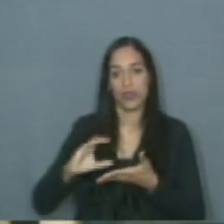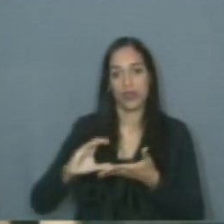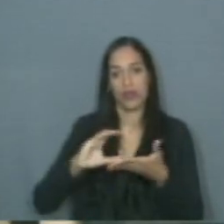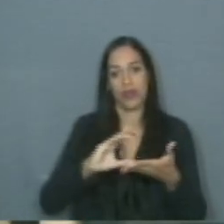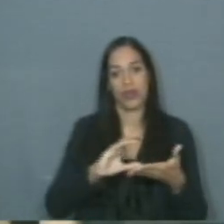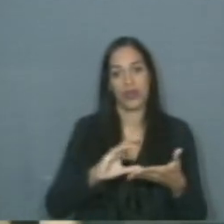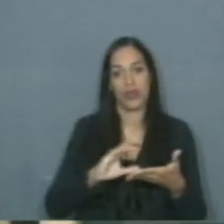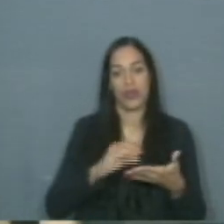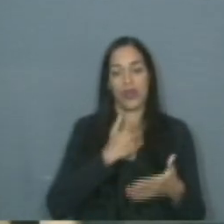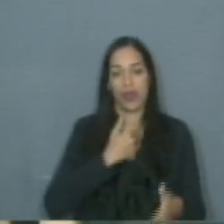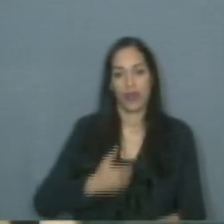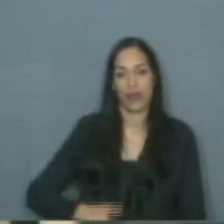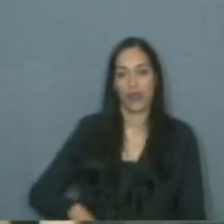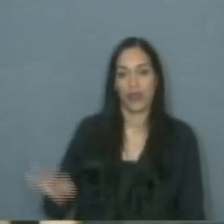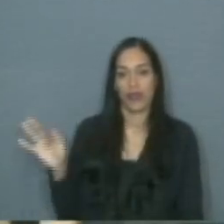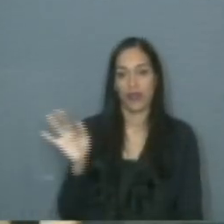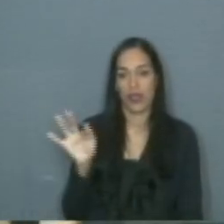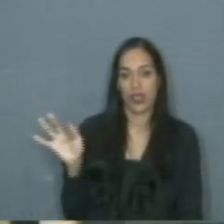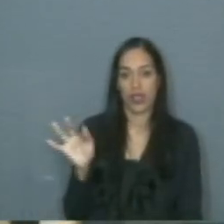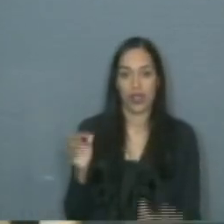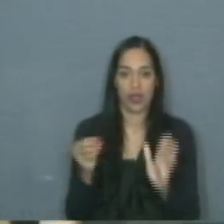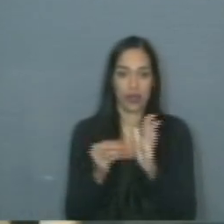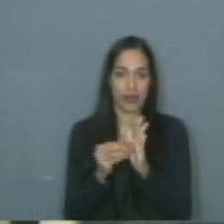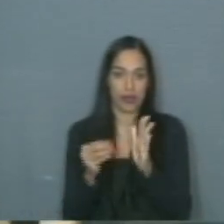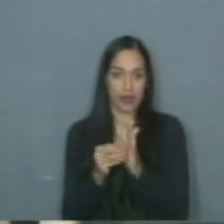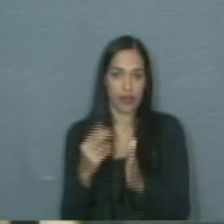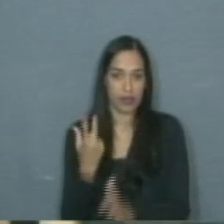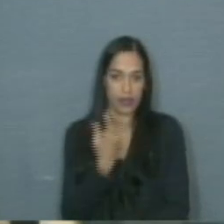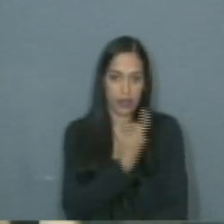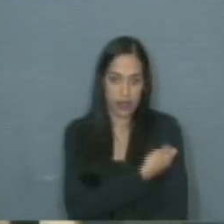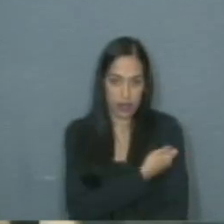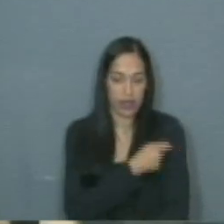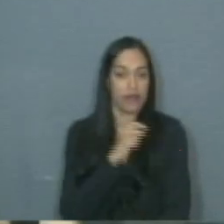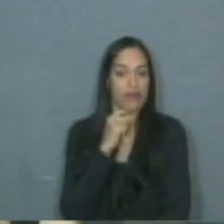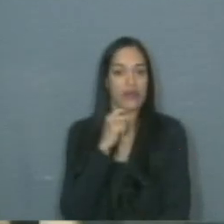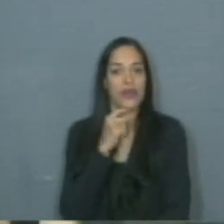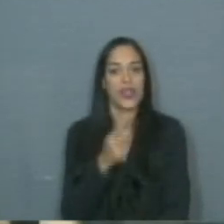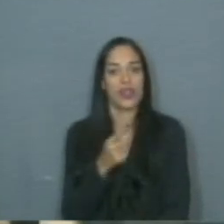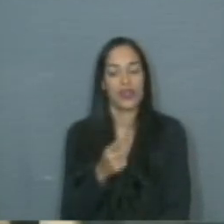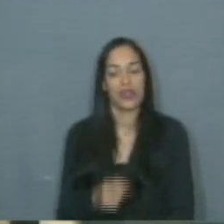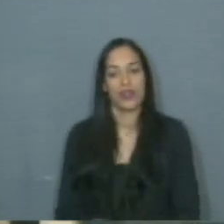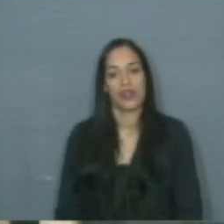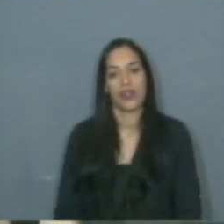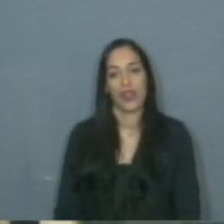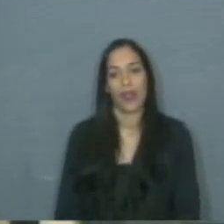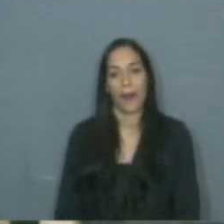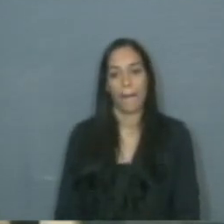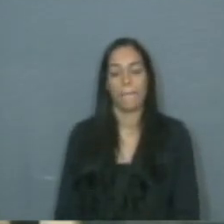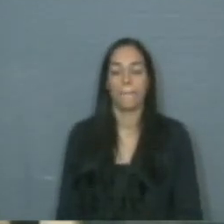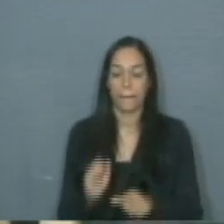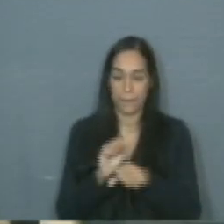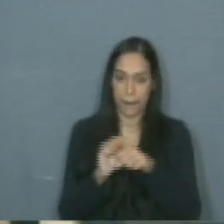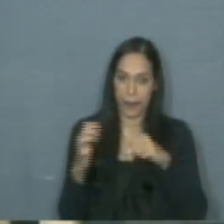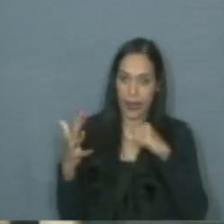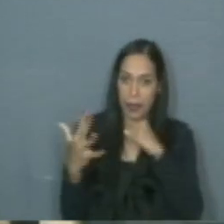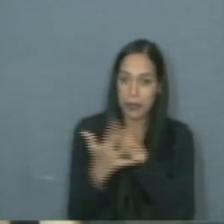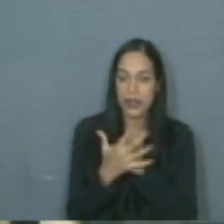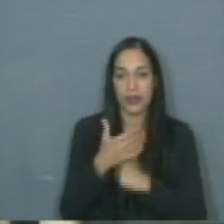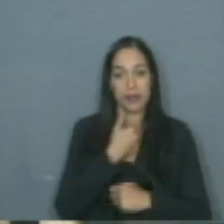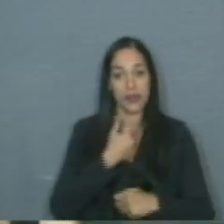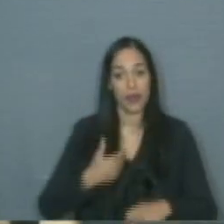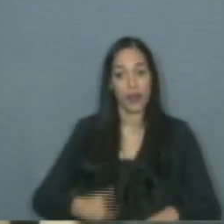governo federal. E não faltou vacina para ninguém. Inclusive, durante a pandemia, o governo